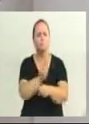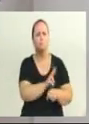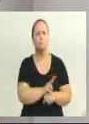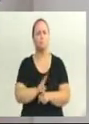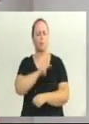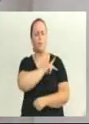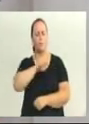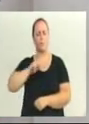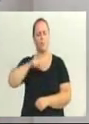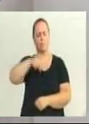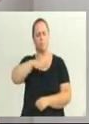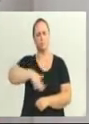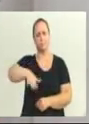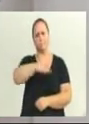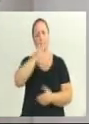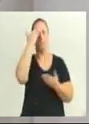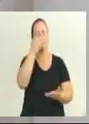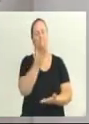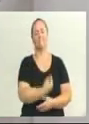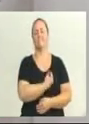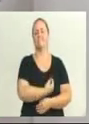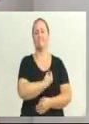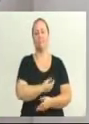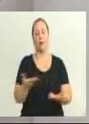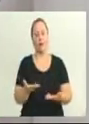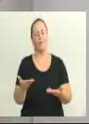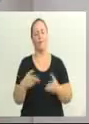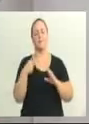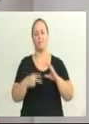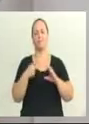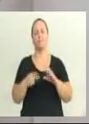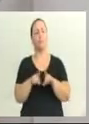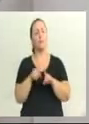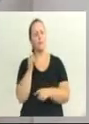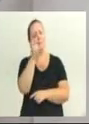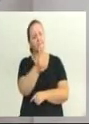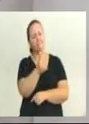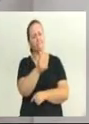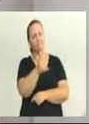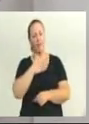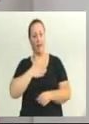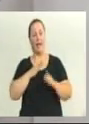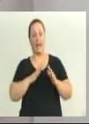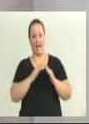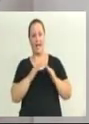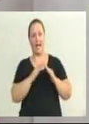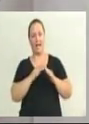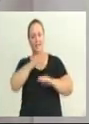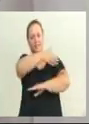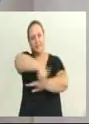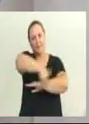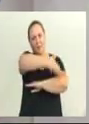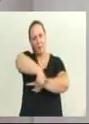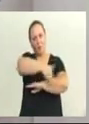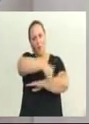pela sua presença aqui hoje no plenário da casa. Quero lhe dizer, Neves, que o meu loteamento ali na Velha, a rua onde eu moro,